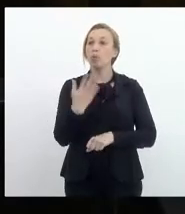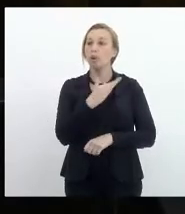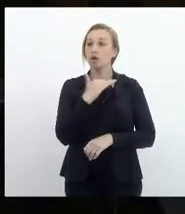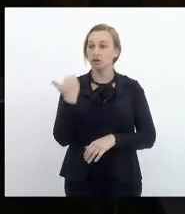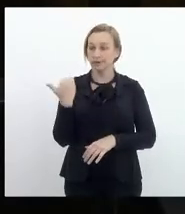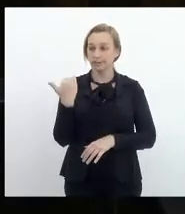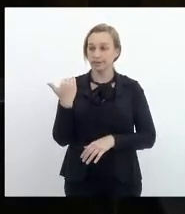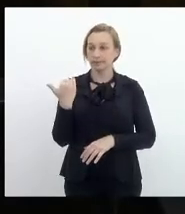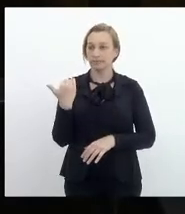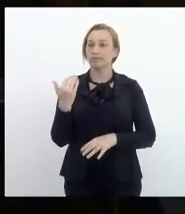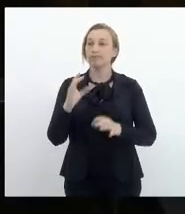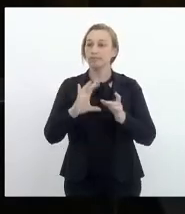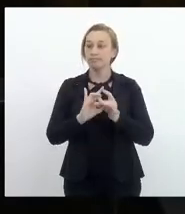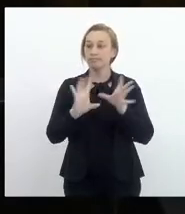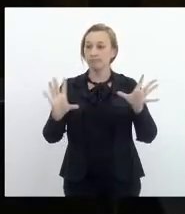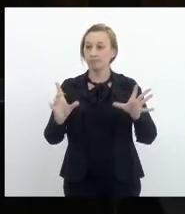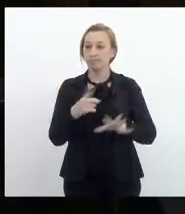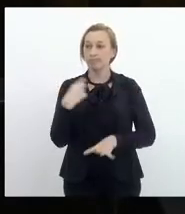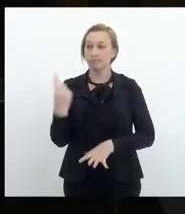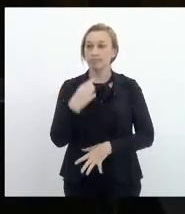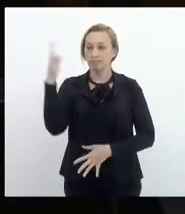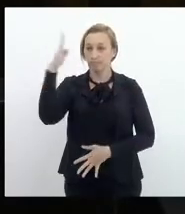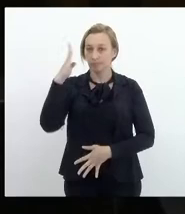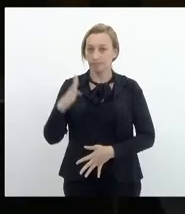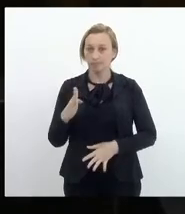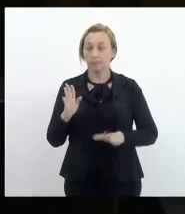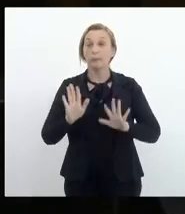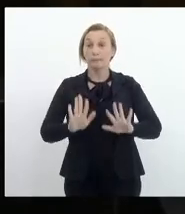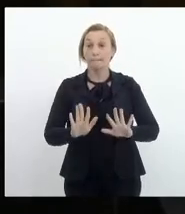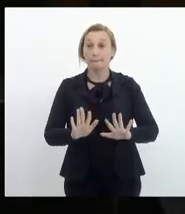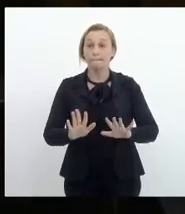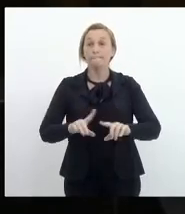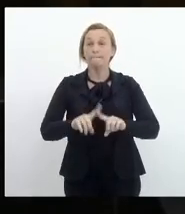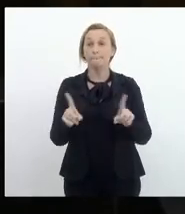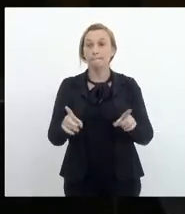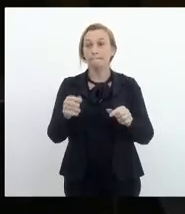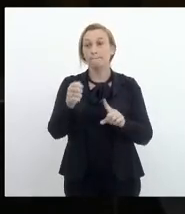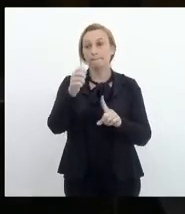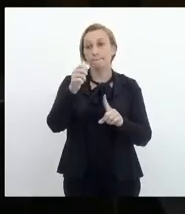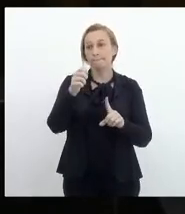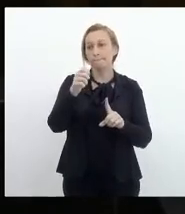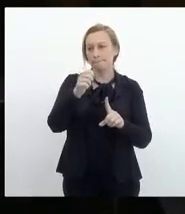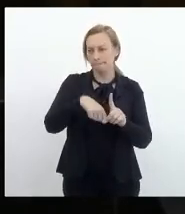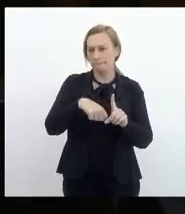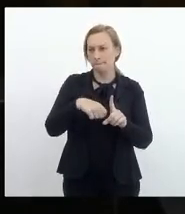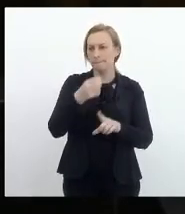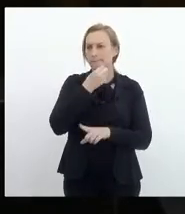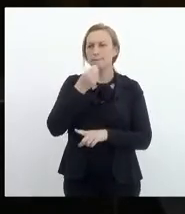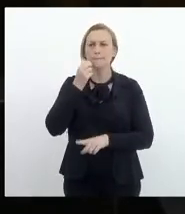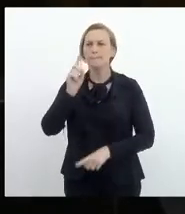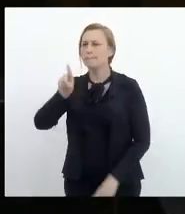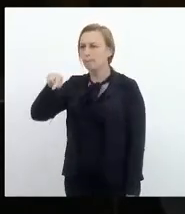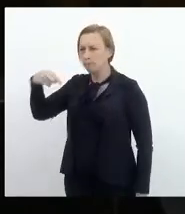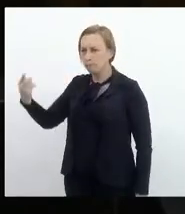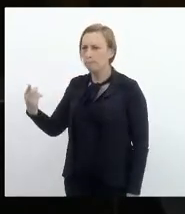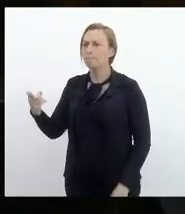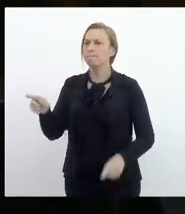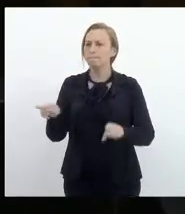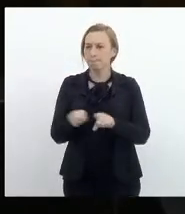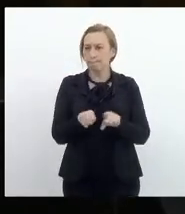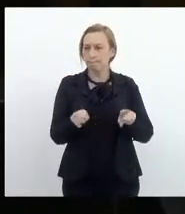Independência do nosso país É mas o mês de setembro ainda tem outros simbolismos